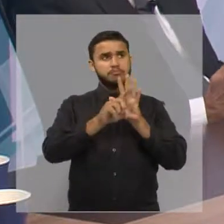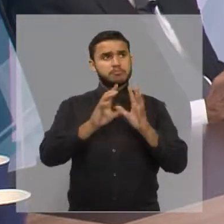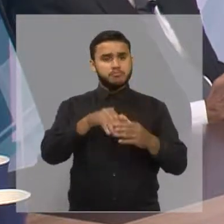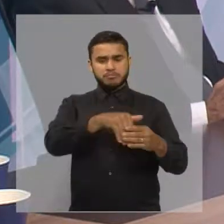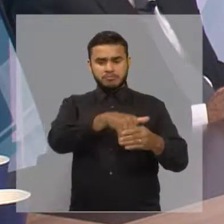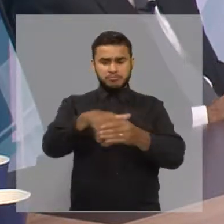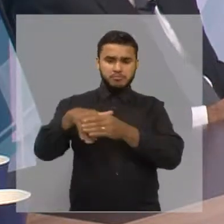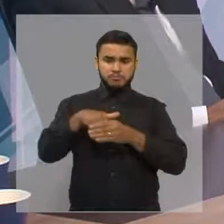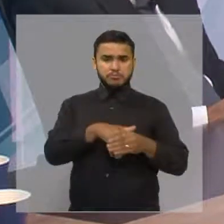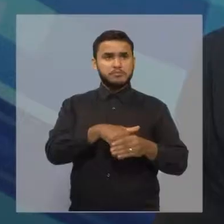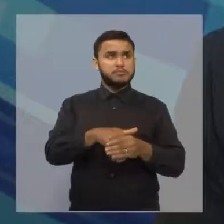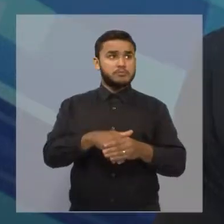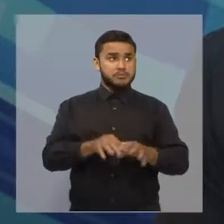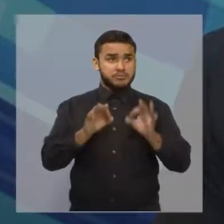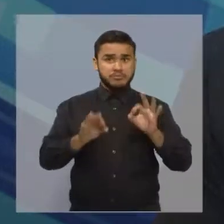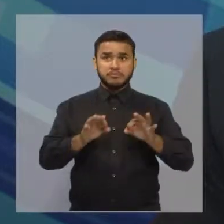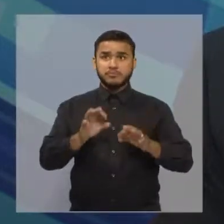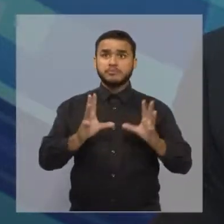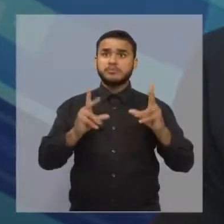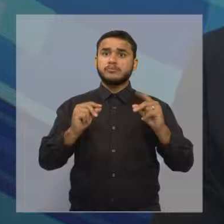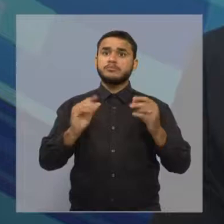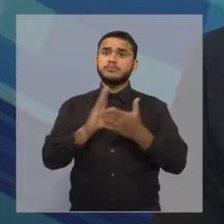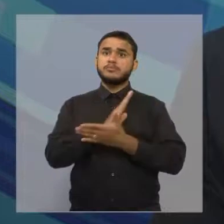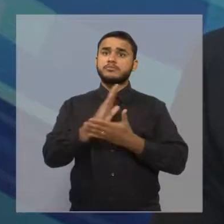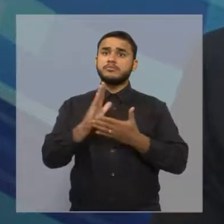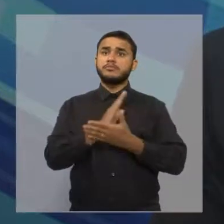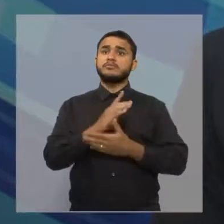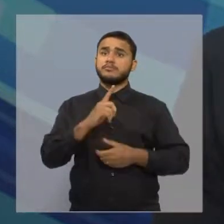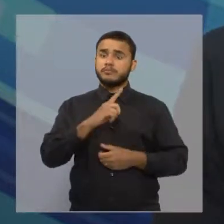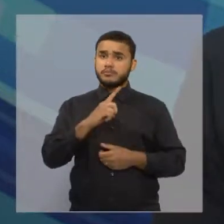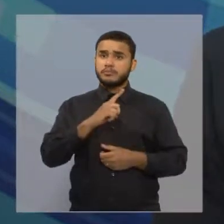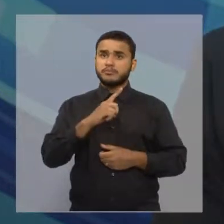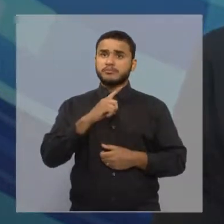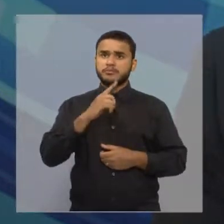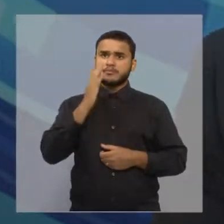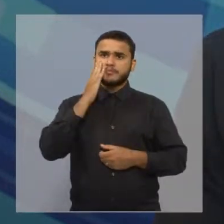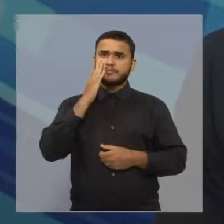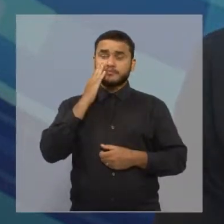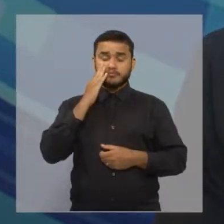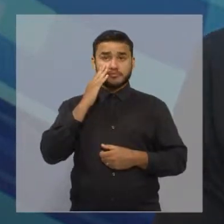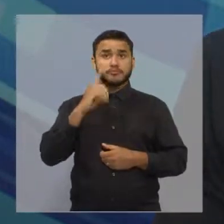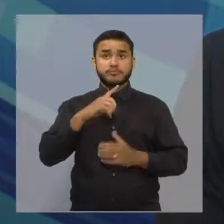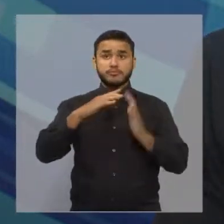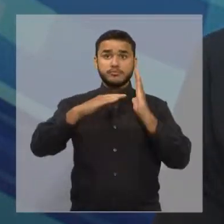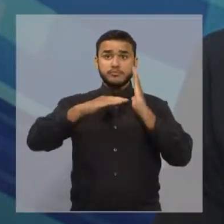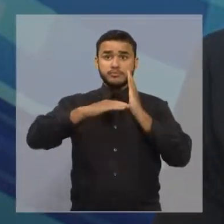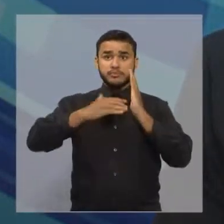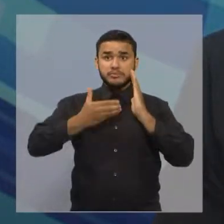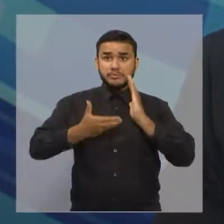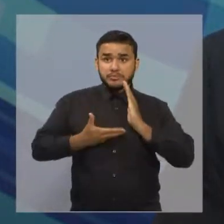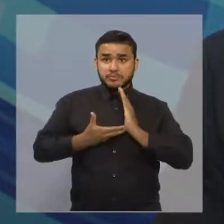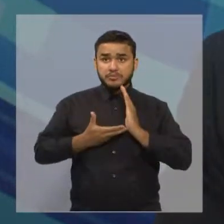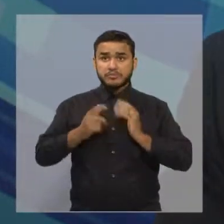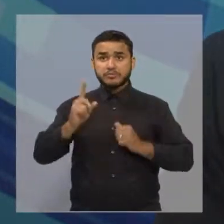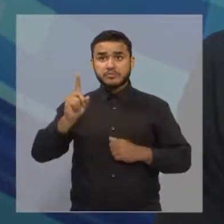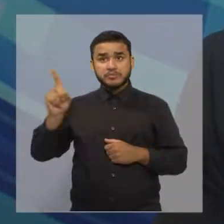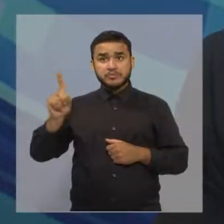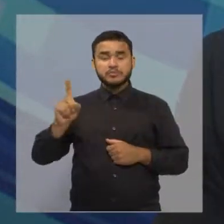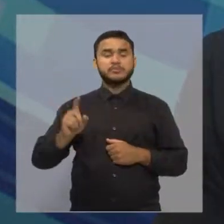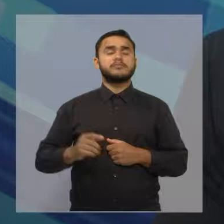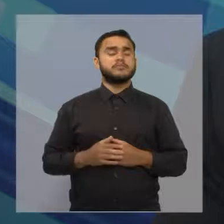sido votada, quando uma parcela expressiva das duas casas legislativas do Congresso